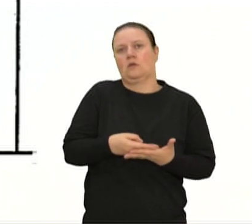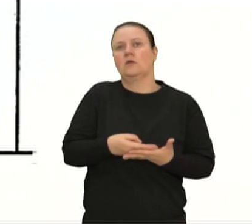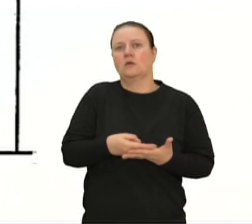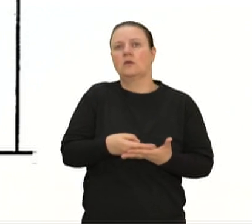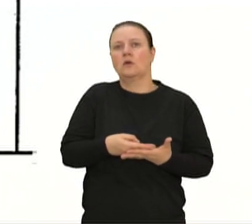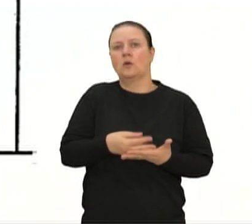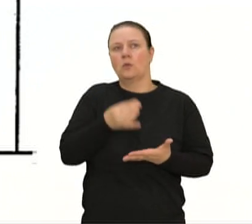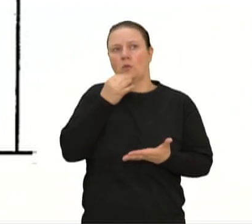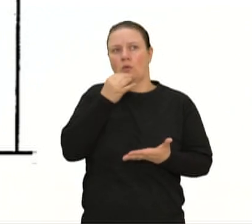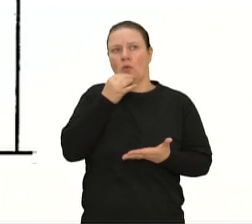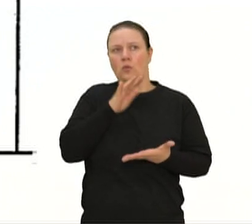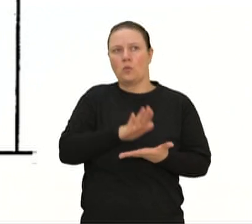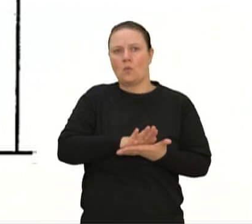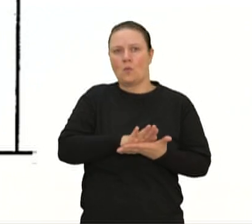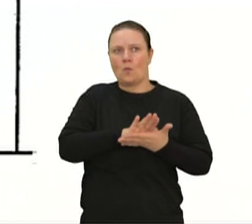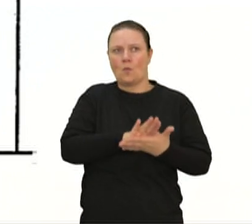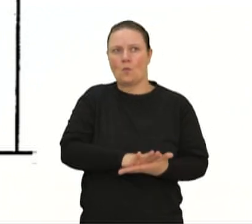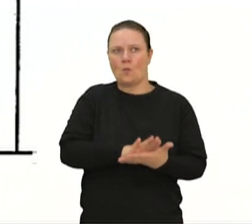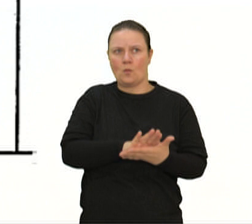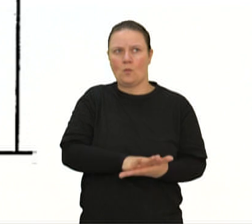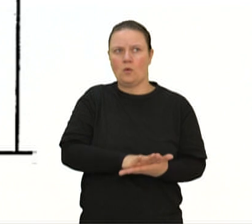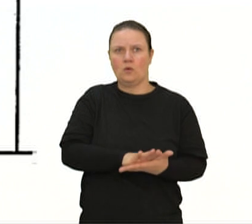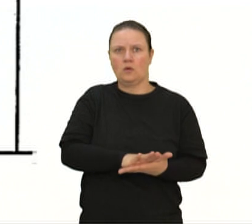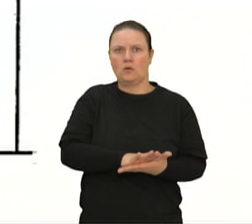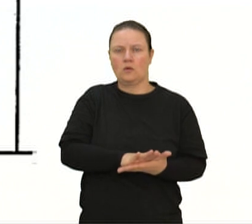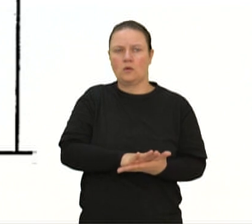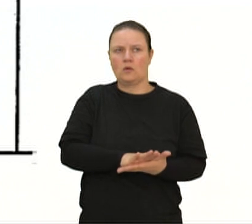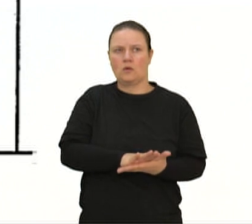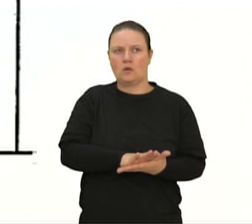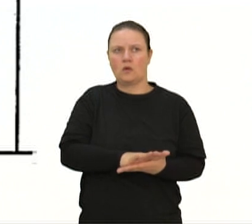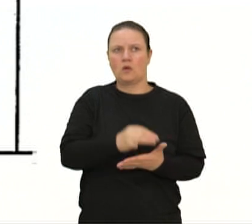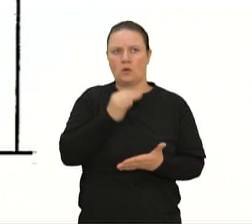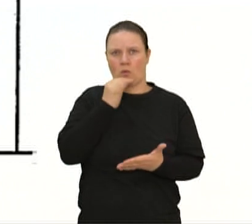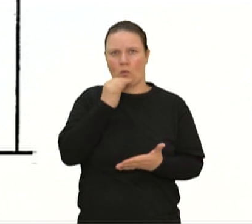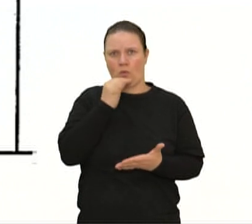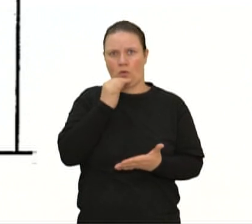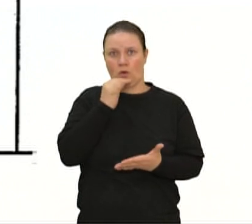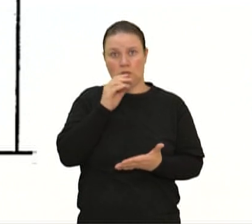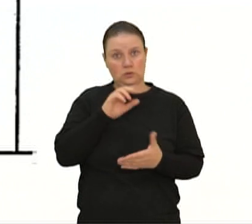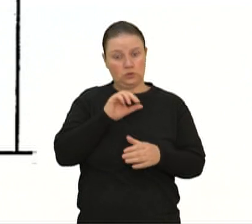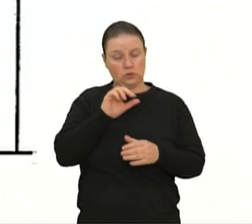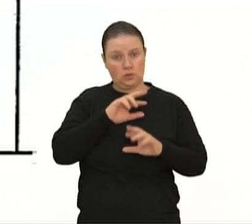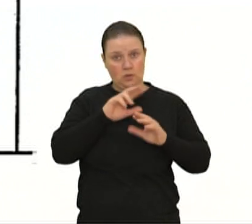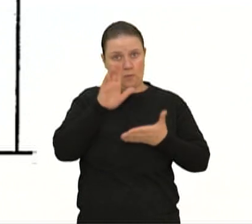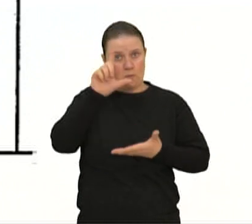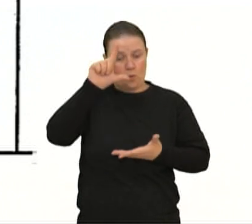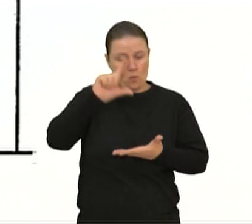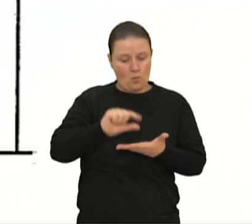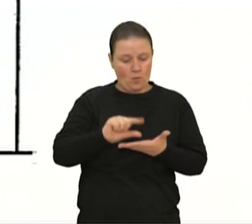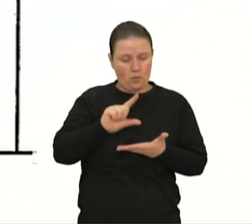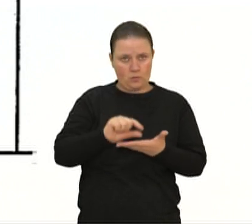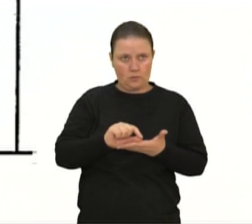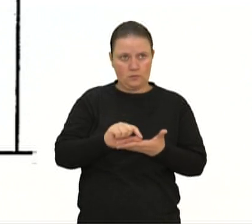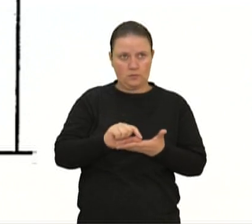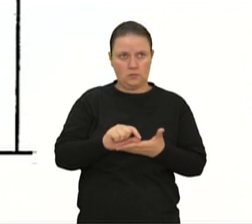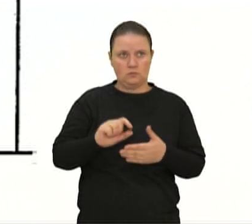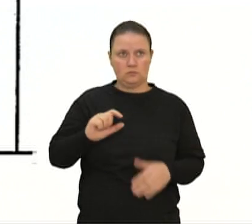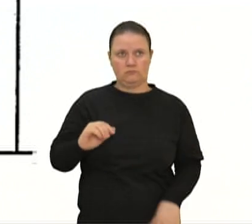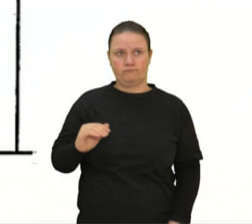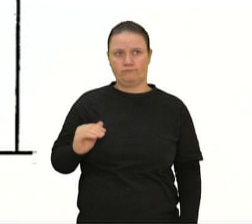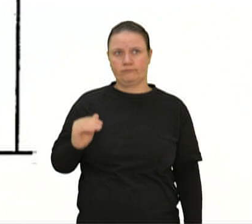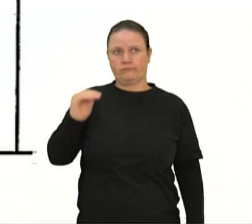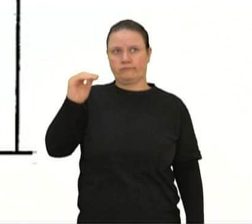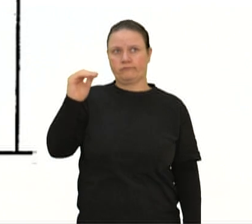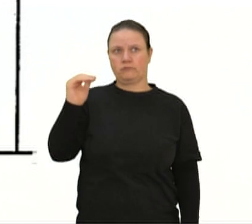a pressão sobre os discos intervertebrais ela é menor em relação à posição em pé. Nas demais colunas,